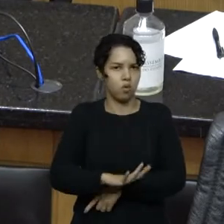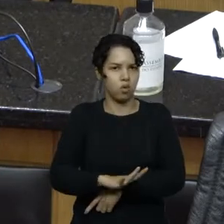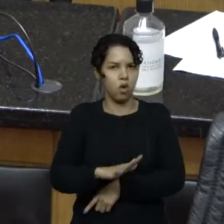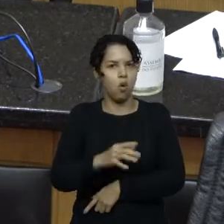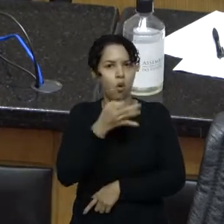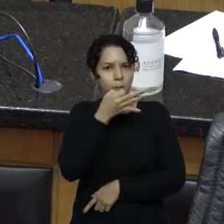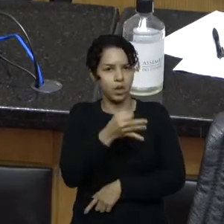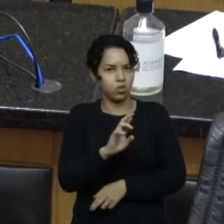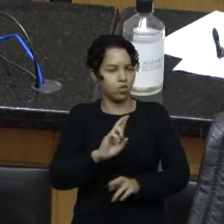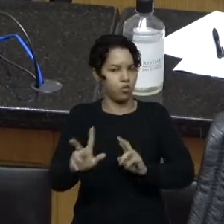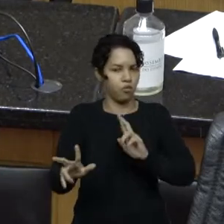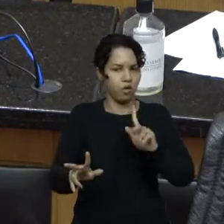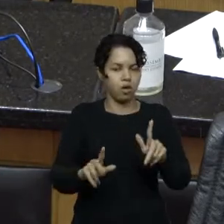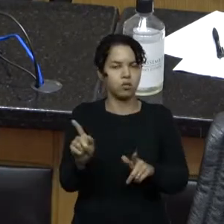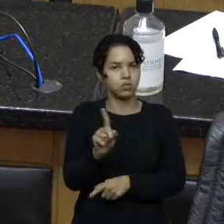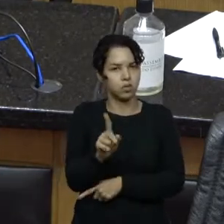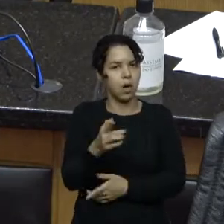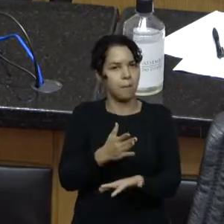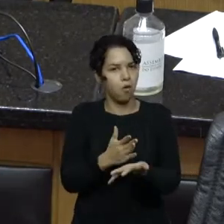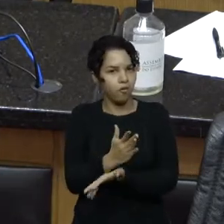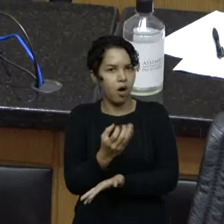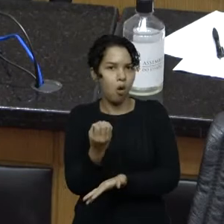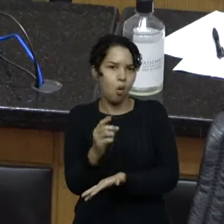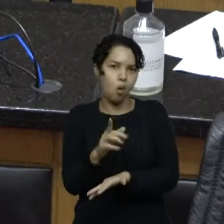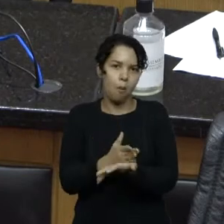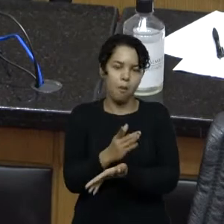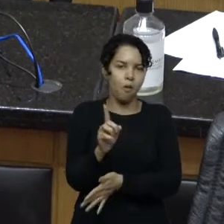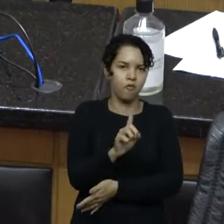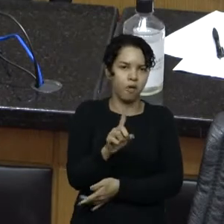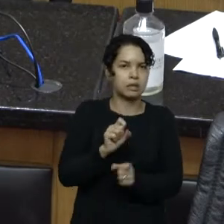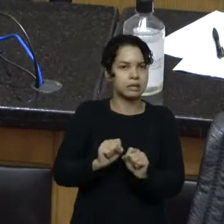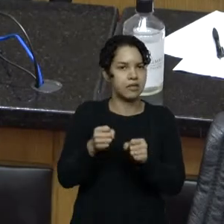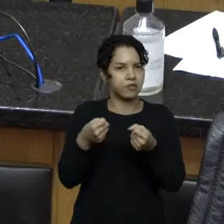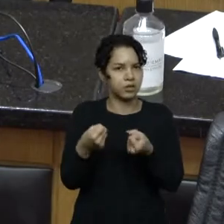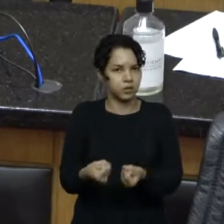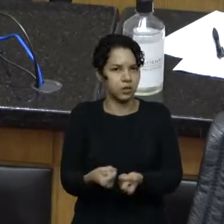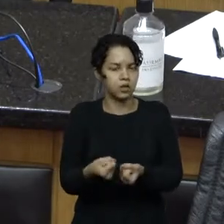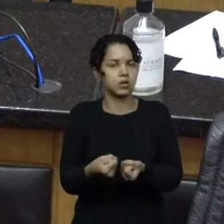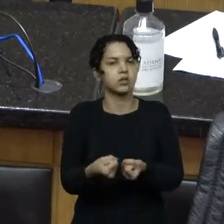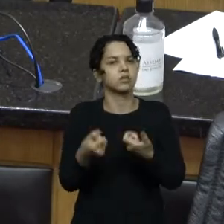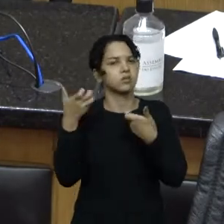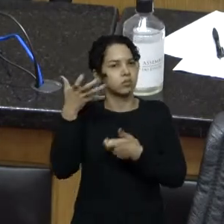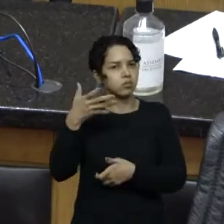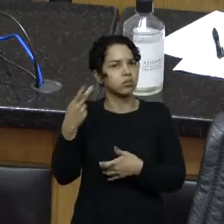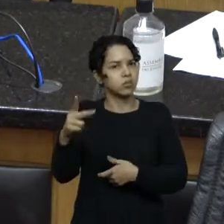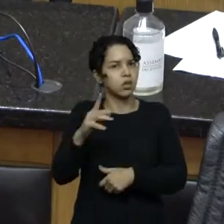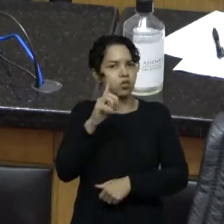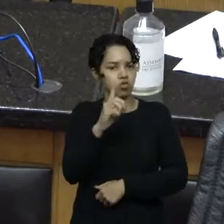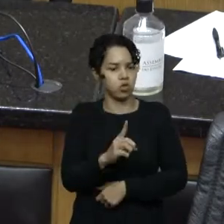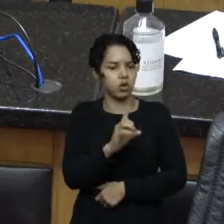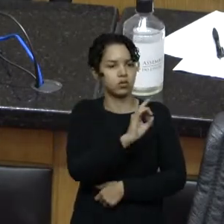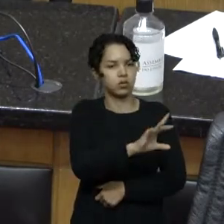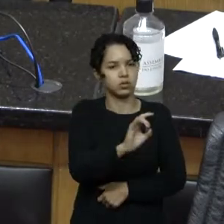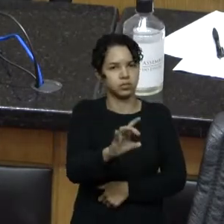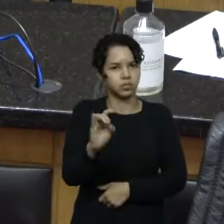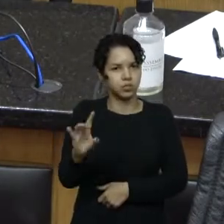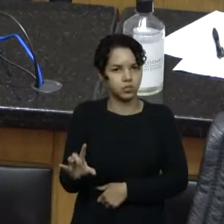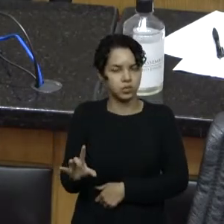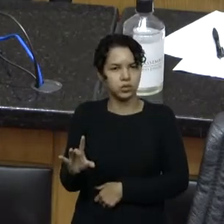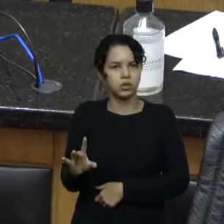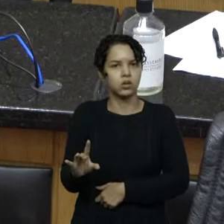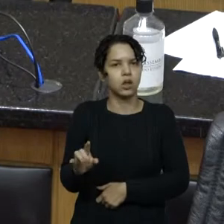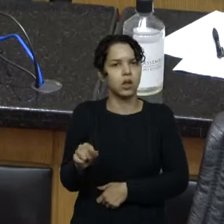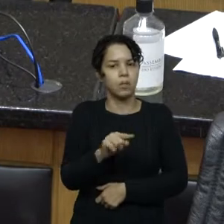opiniões aprovar ou não um projeto e defendendo nos seus argumentos é o direito de cada um mas